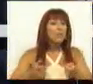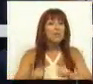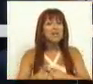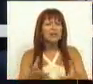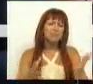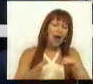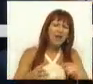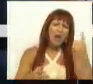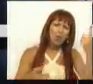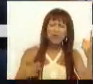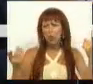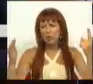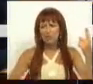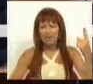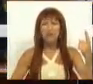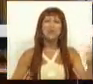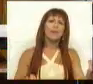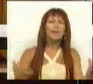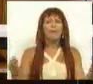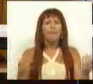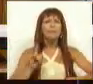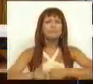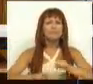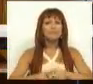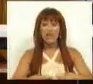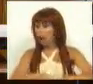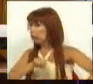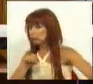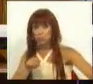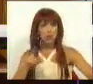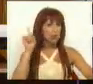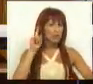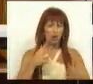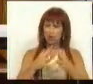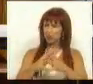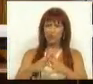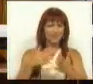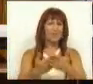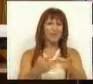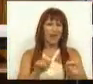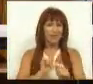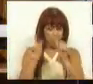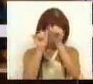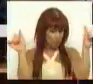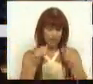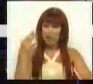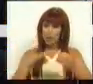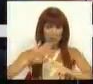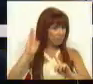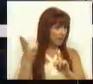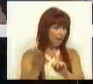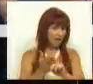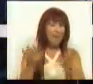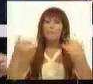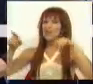outras, vale a verdade, correspondem a rupturas com valores estruturantes do nosso sistema jurídico-penal,